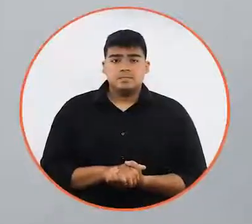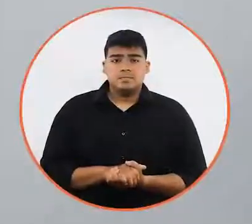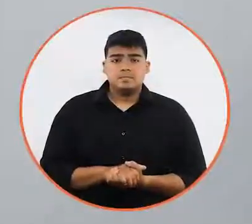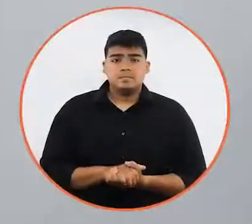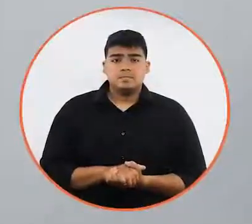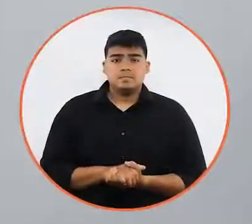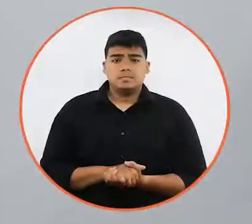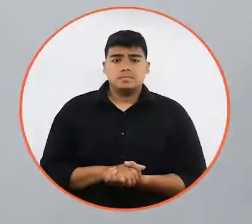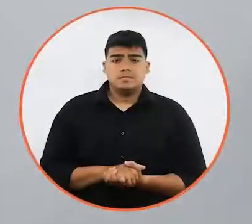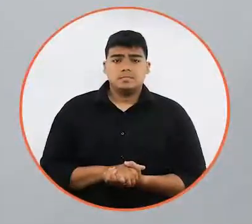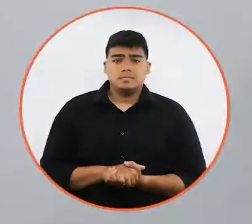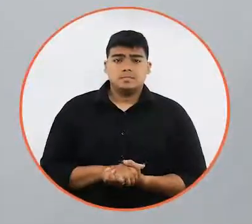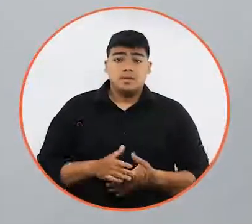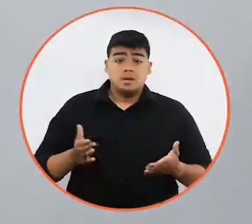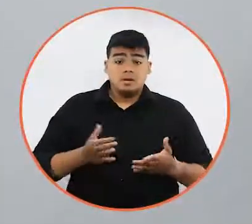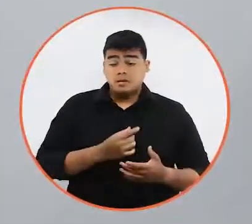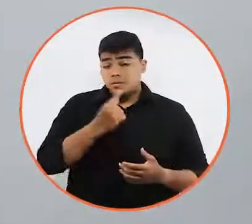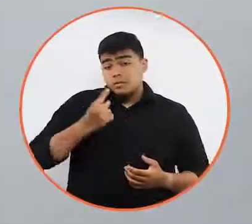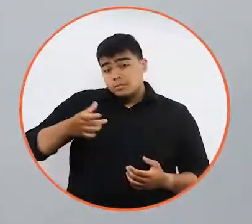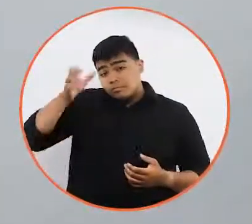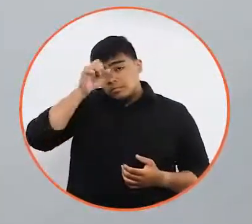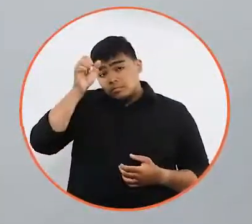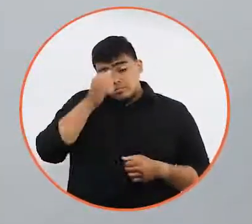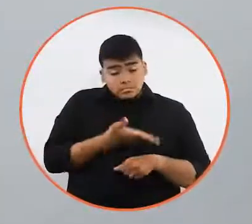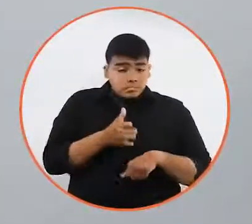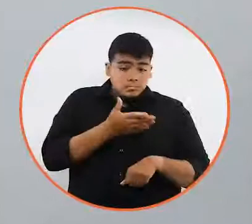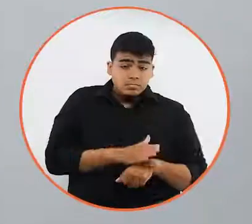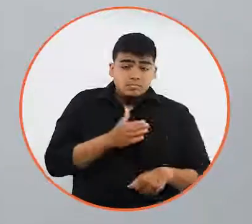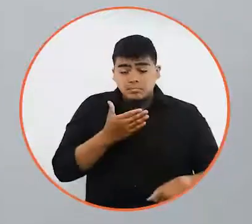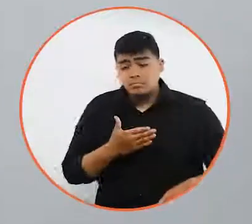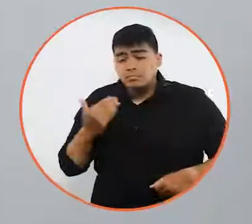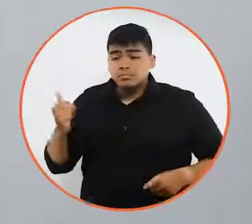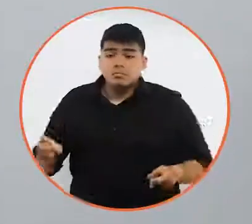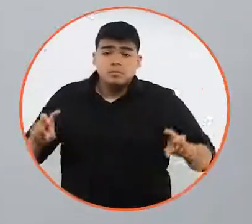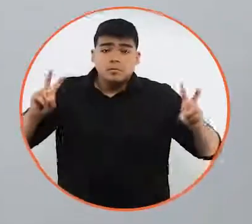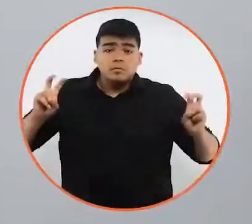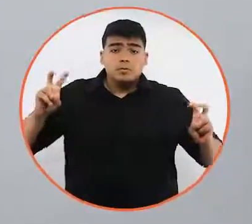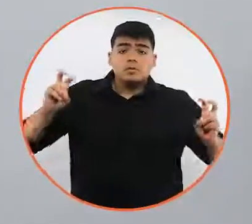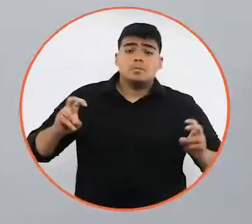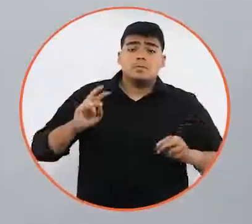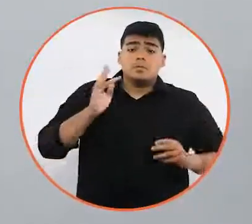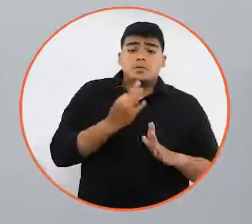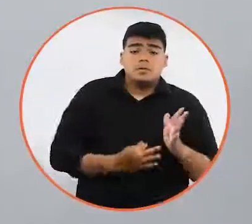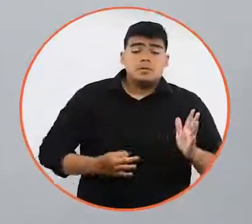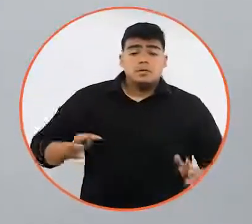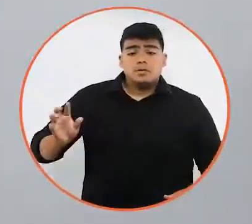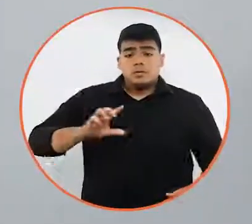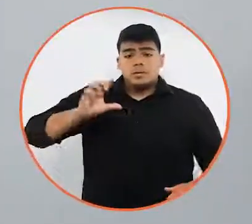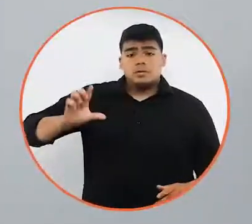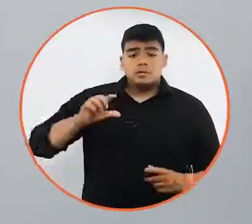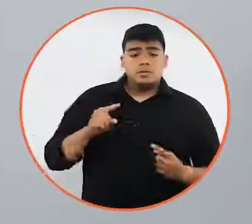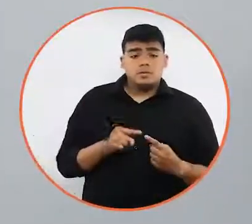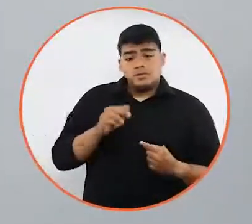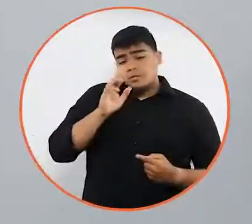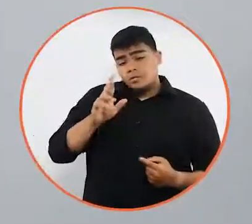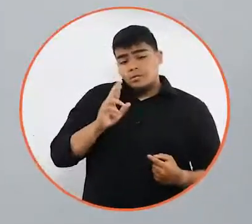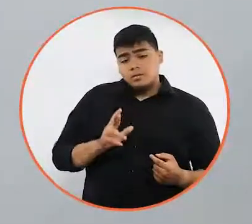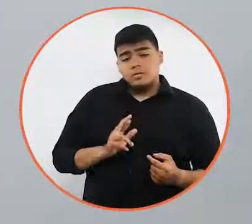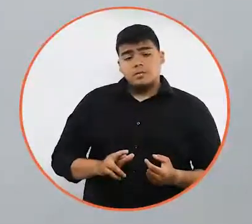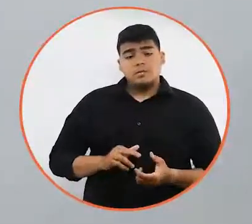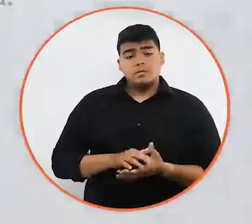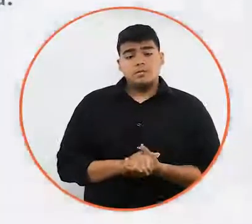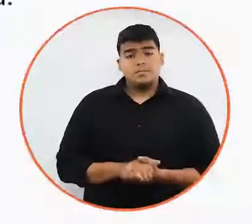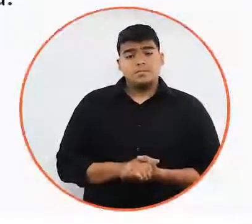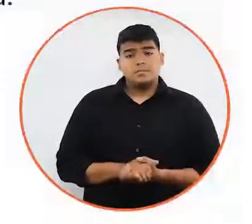Bem, agora vamos aprimorar ainda mais o nosso conhecimento, né, sobre o texto literário e suas funções, respondendo às questões a